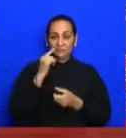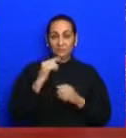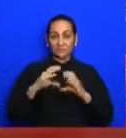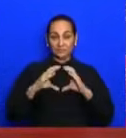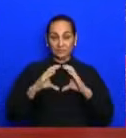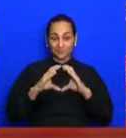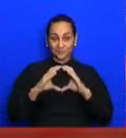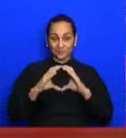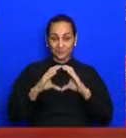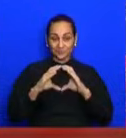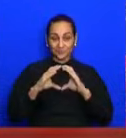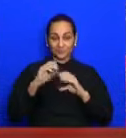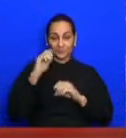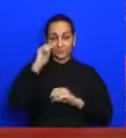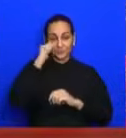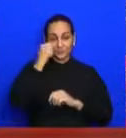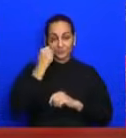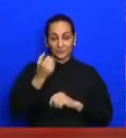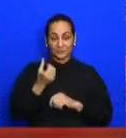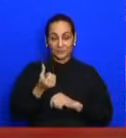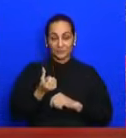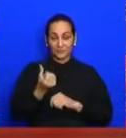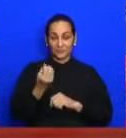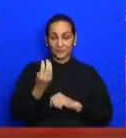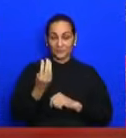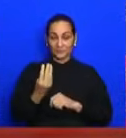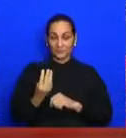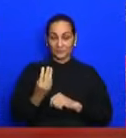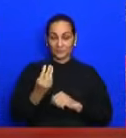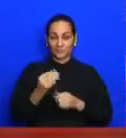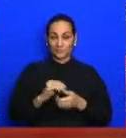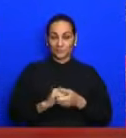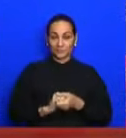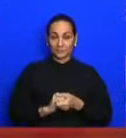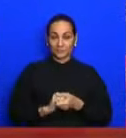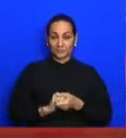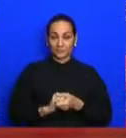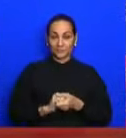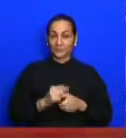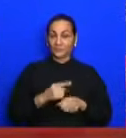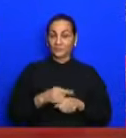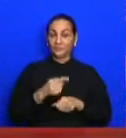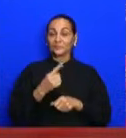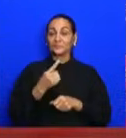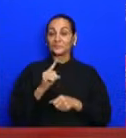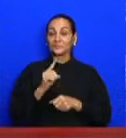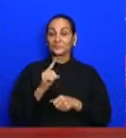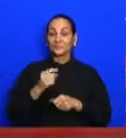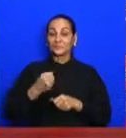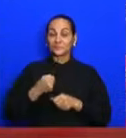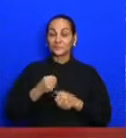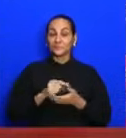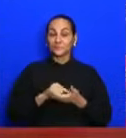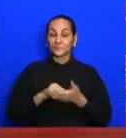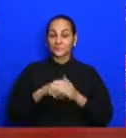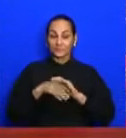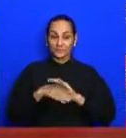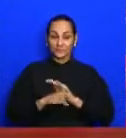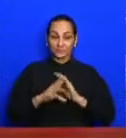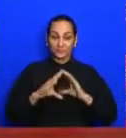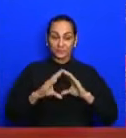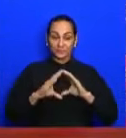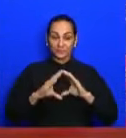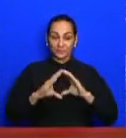Bola verde 63. Verde 63. E agora, o vigésimo e último número da